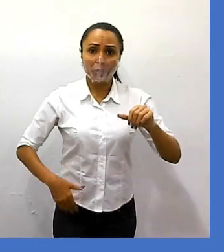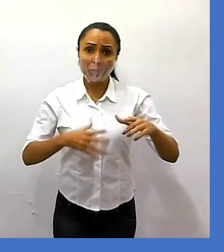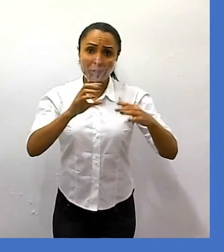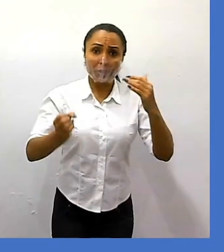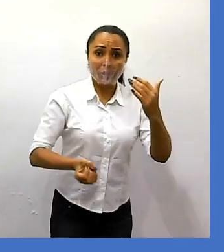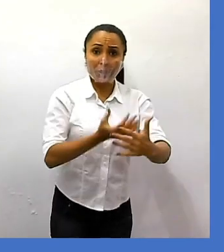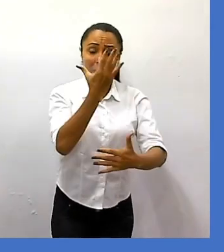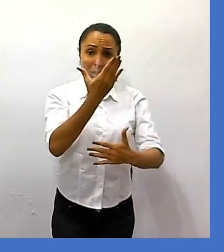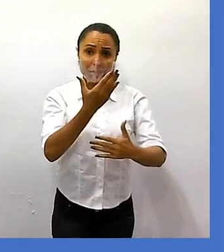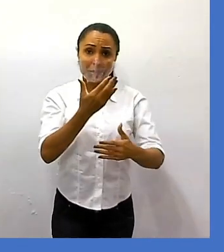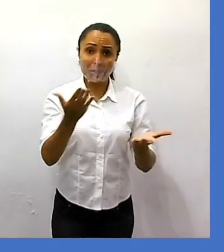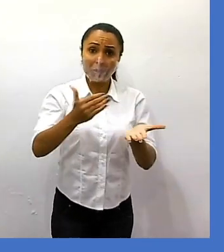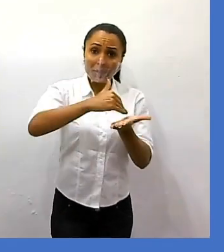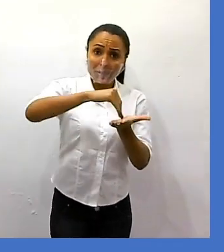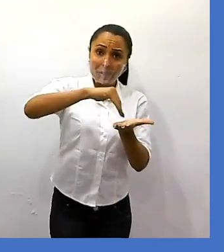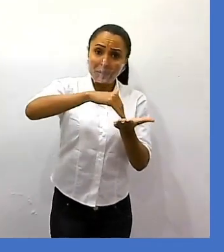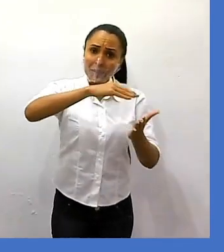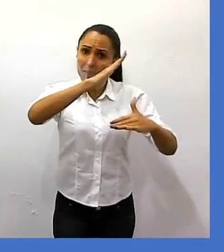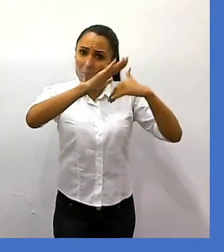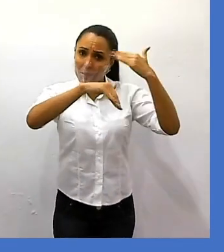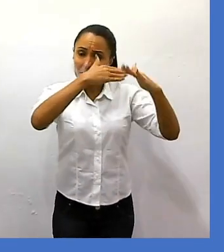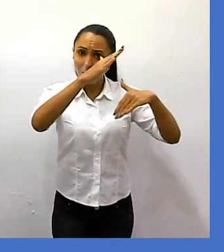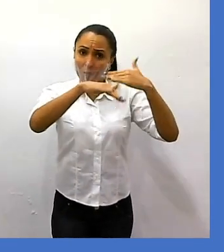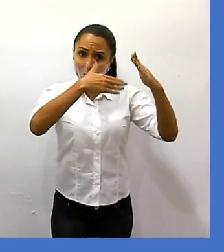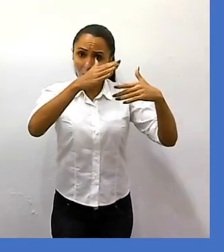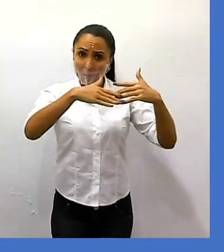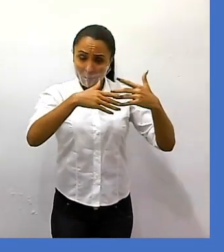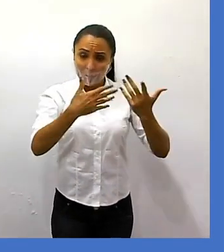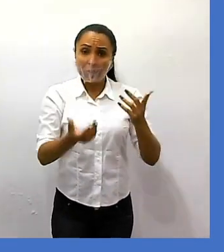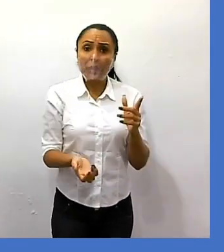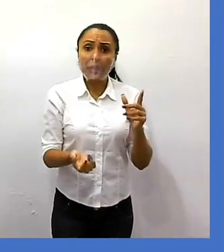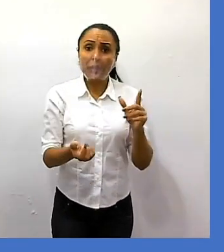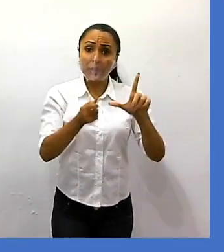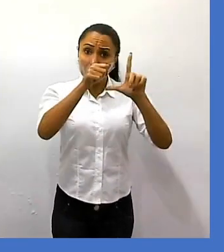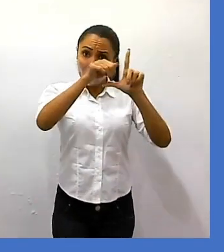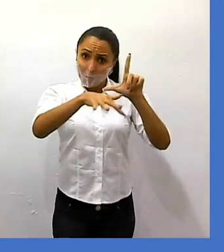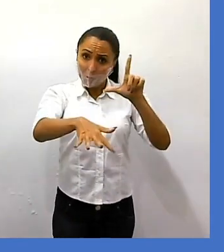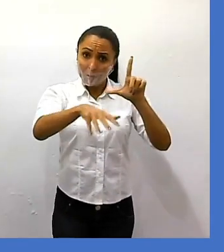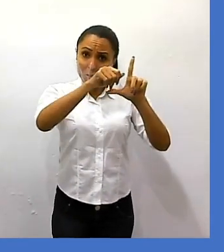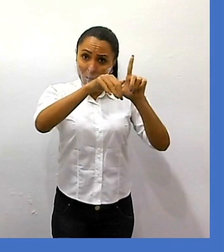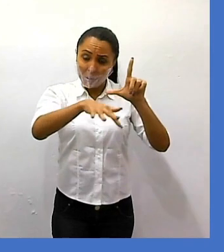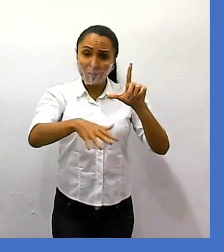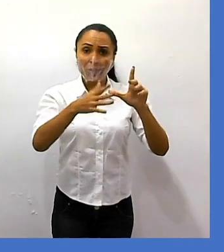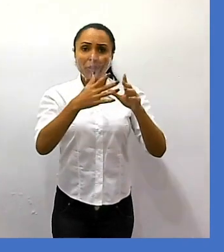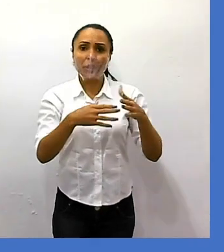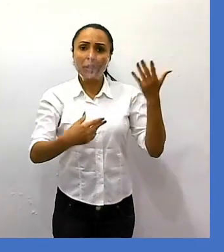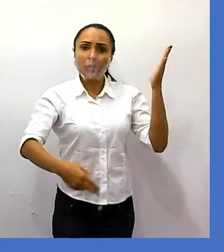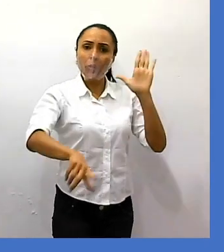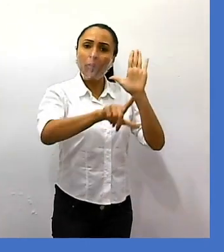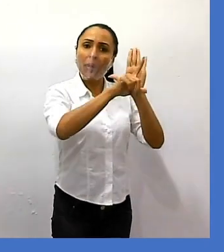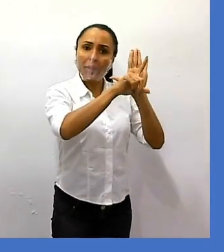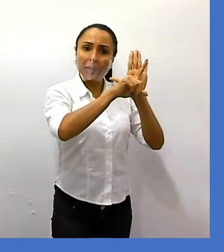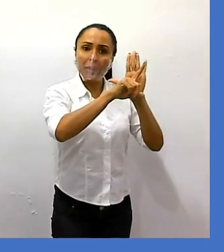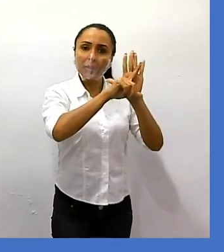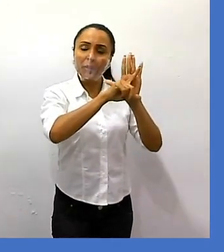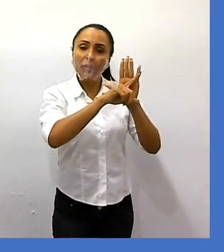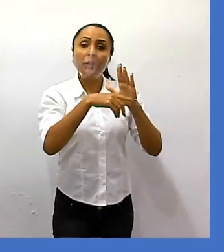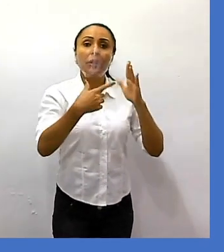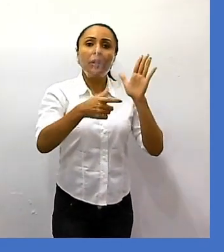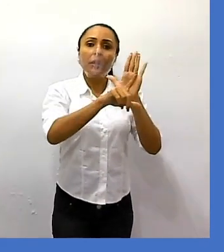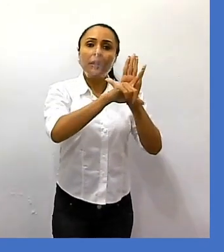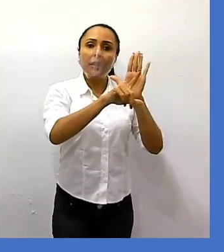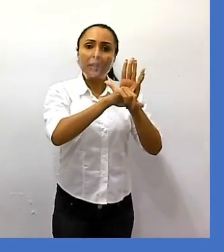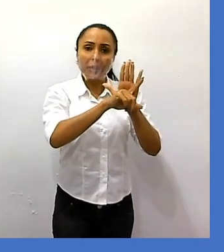da Secretaria para o Desenvolvimento do Audiovisual, que foi a responsável pela regulamentação, que depois se tornou a Lei